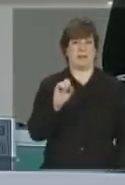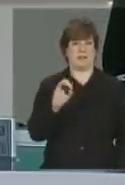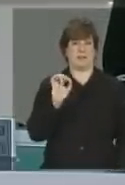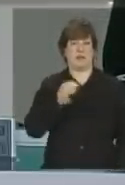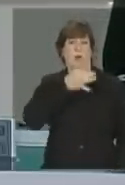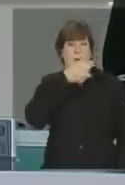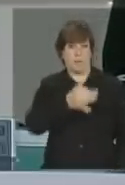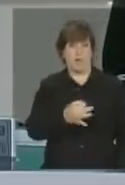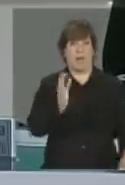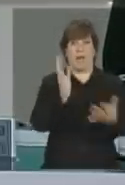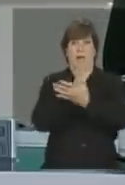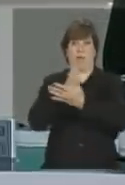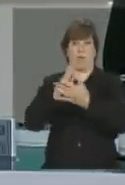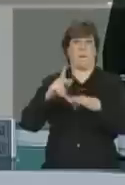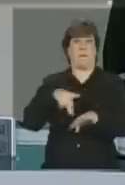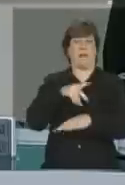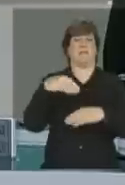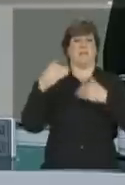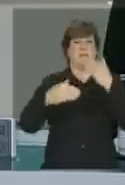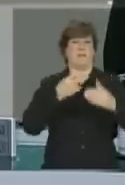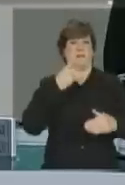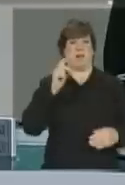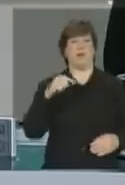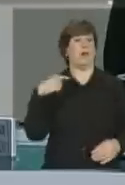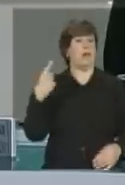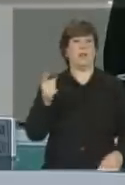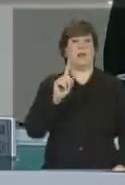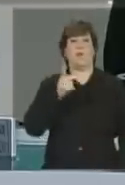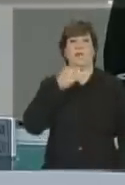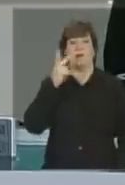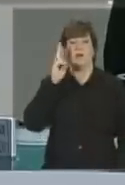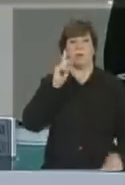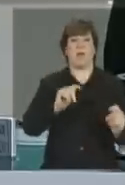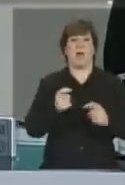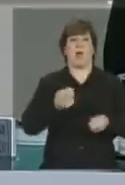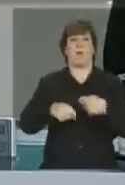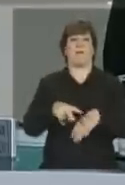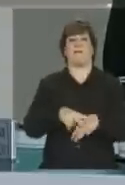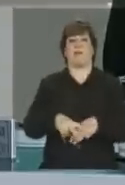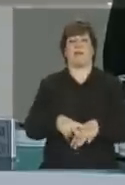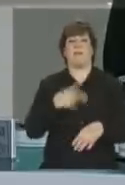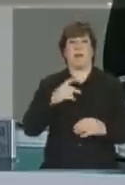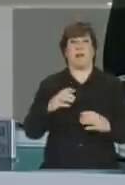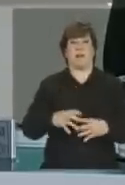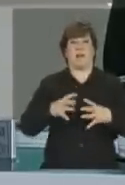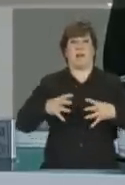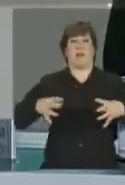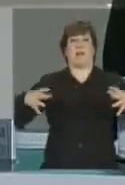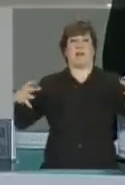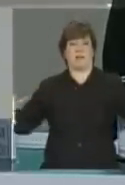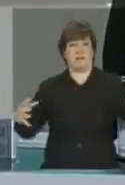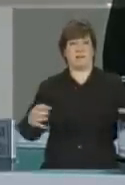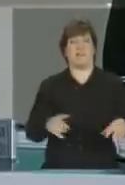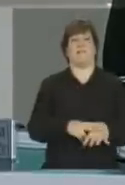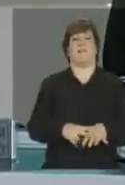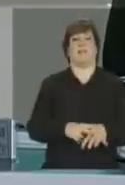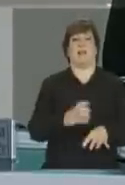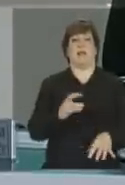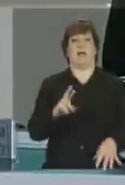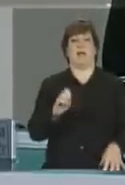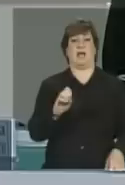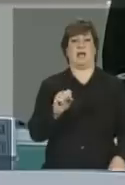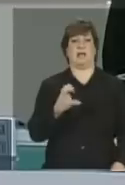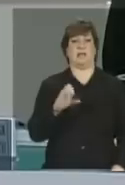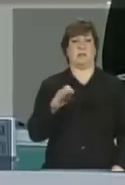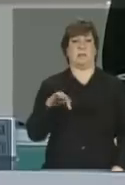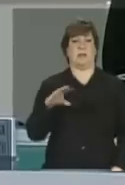desenvolvidos, alguns países desenvolvidos, que não se fala de economia verde, se fala de crescimento verde. Green growth. Não